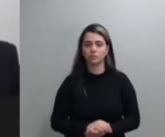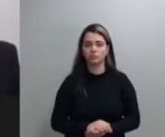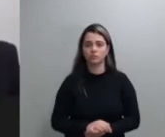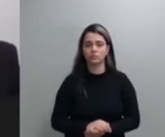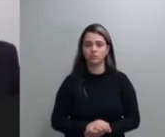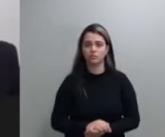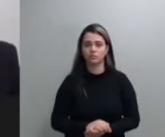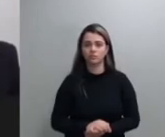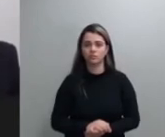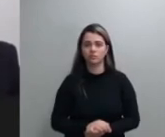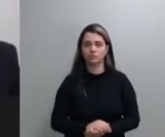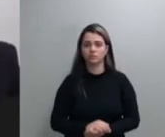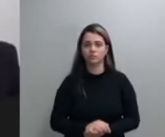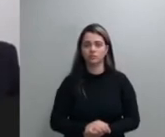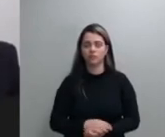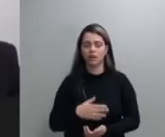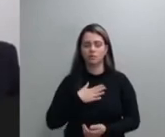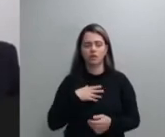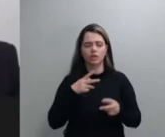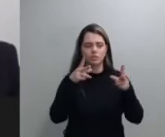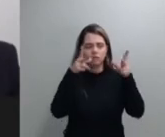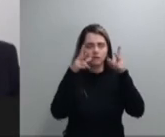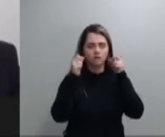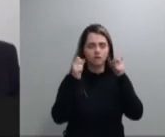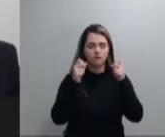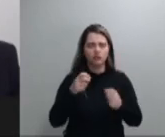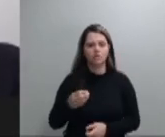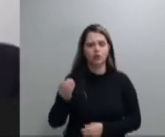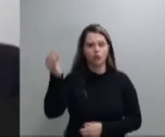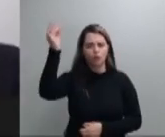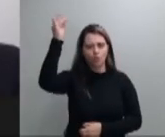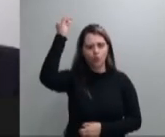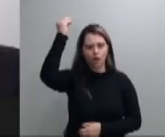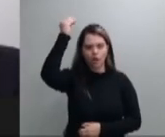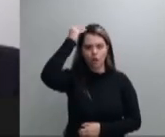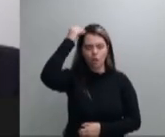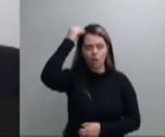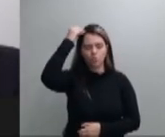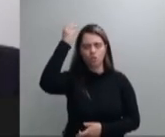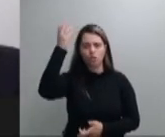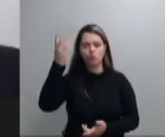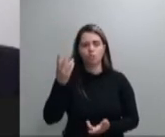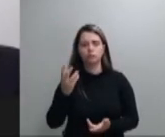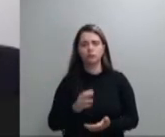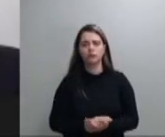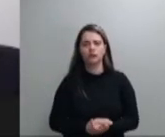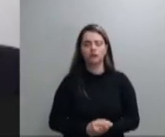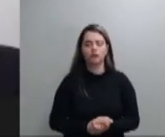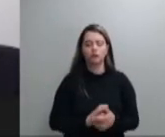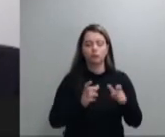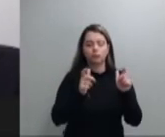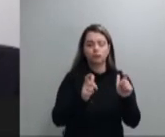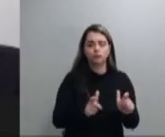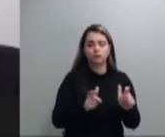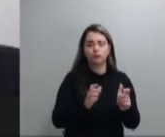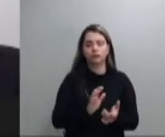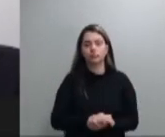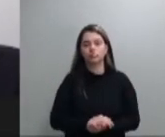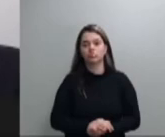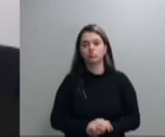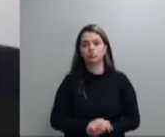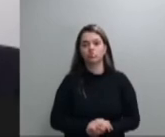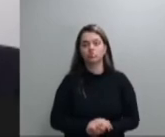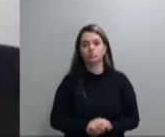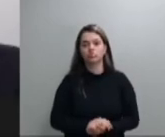essa é a minha observação que faço ao mestre Benedito porque tenho um crescente um